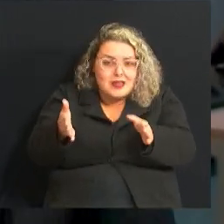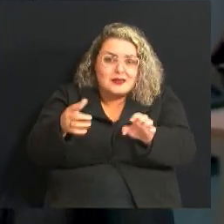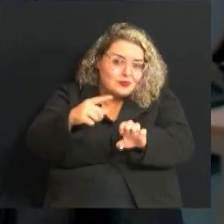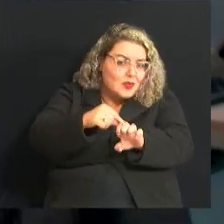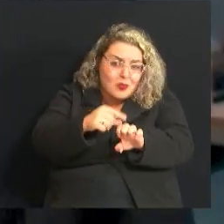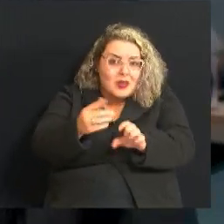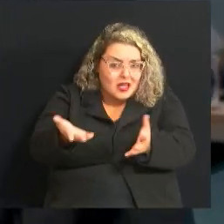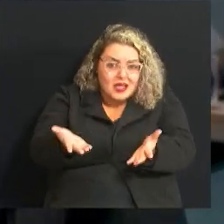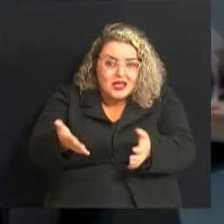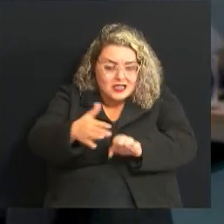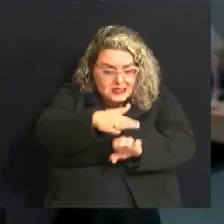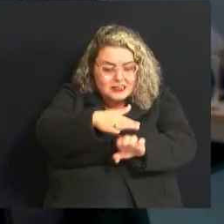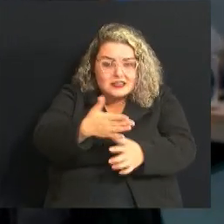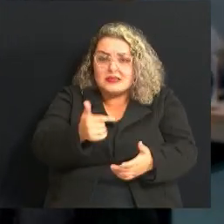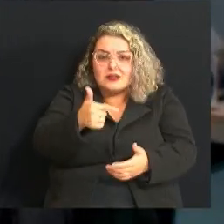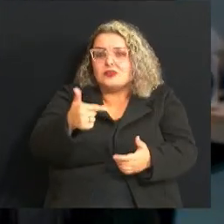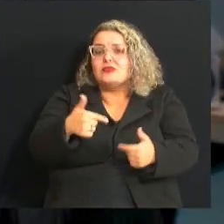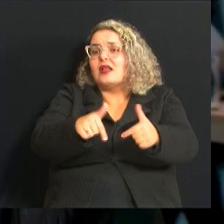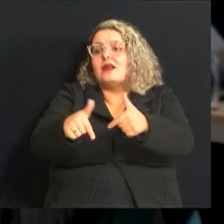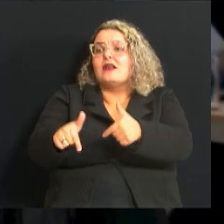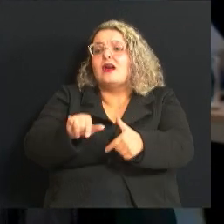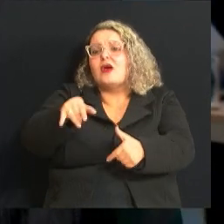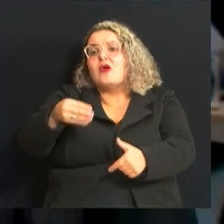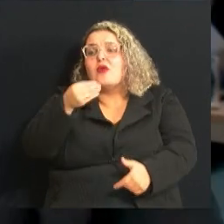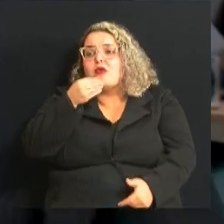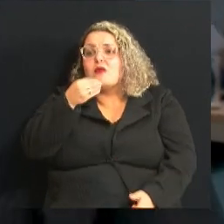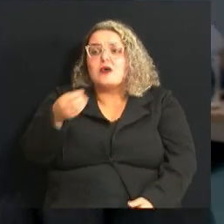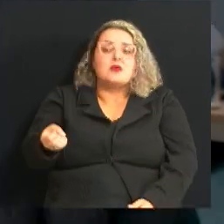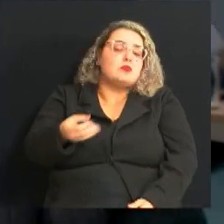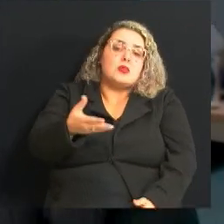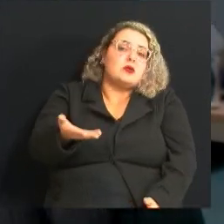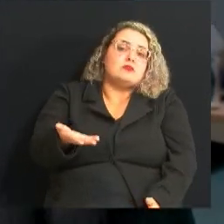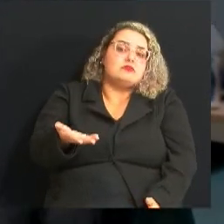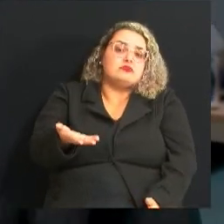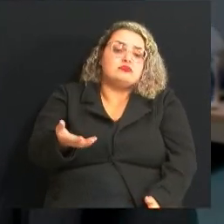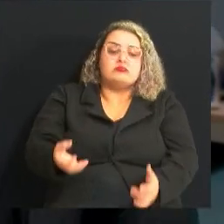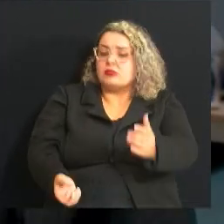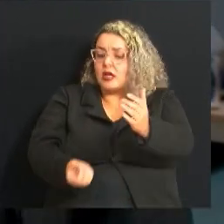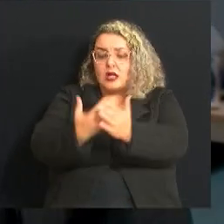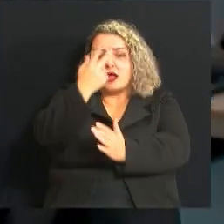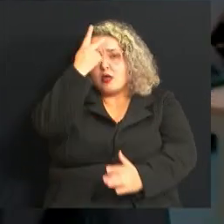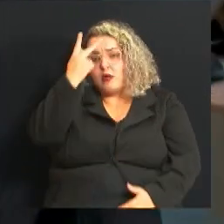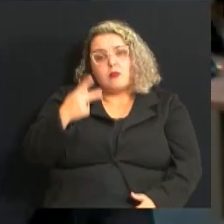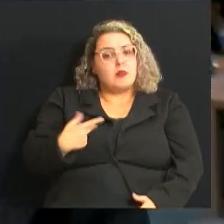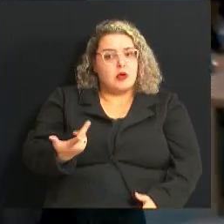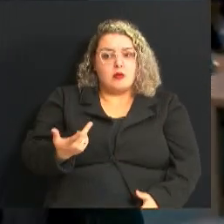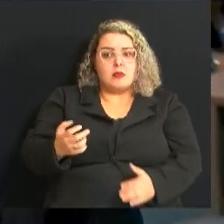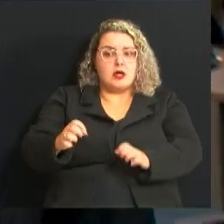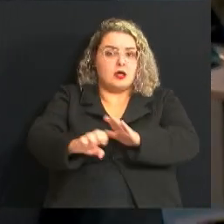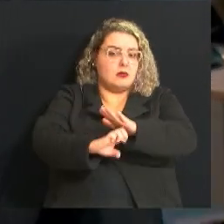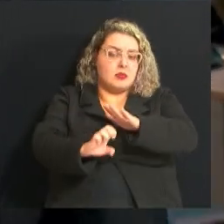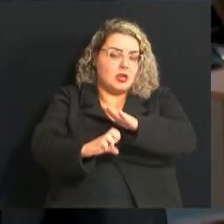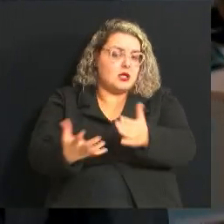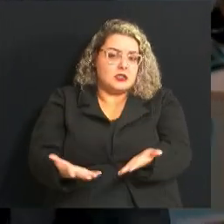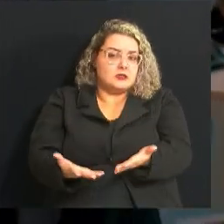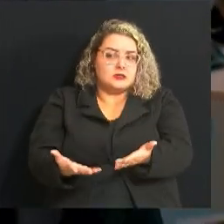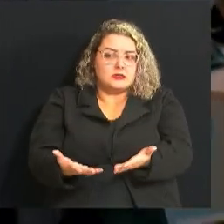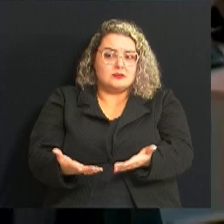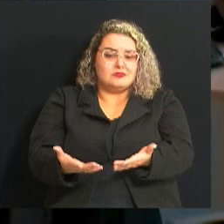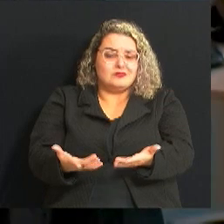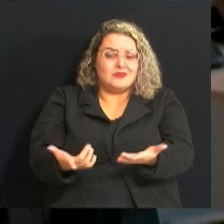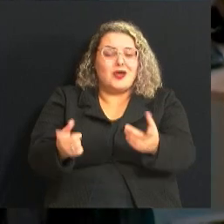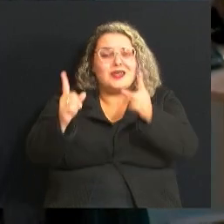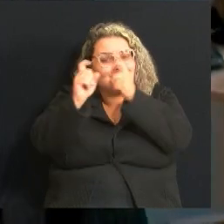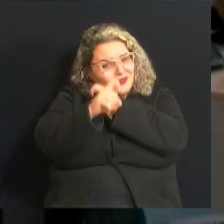pessoa que está desempregada e vai buscar uma oportunidade nova de criar o seu próprio negócio, ele encontra um ambiente muito hostil. O